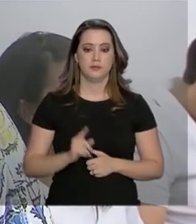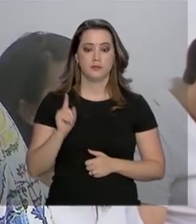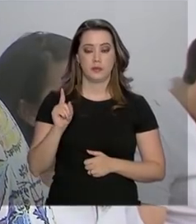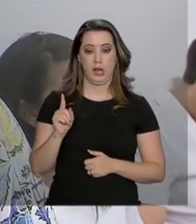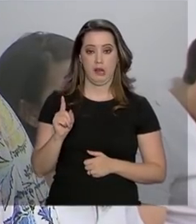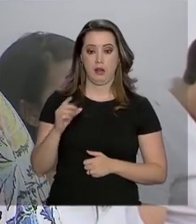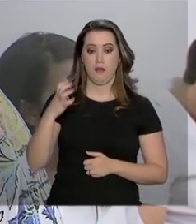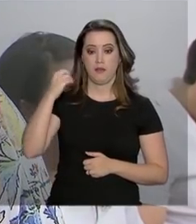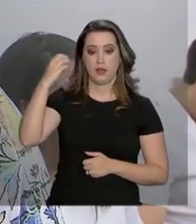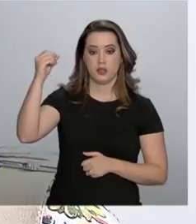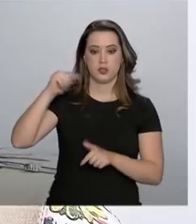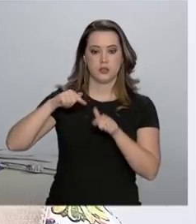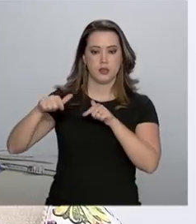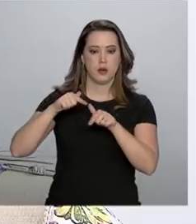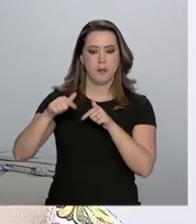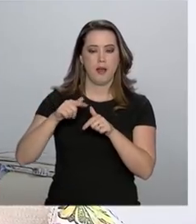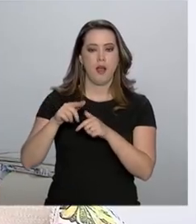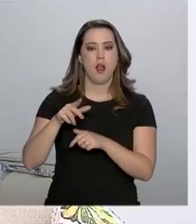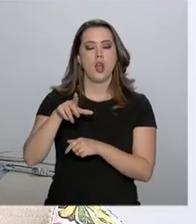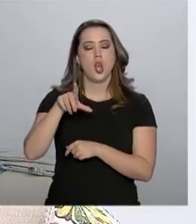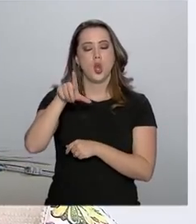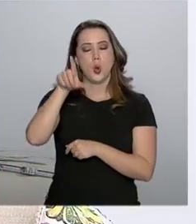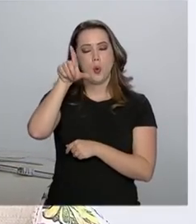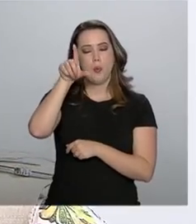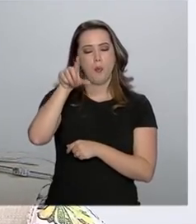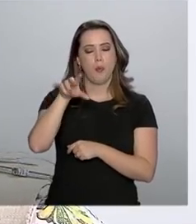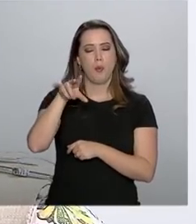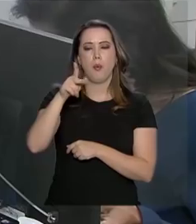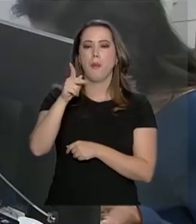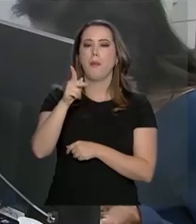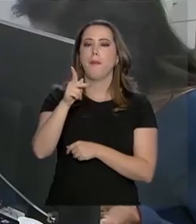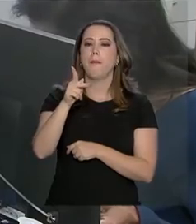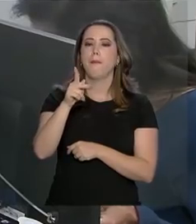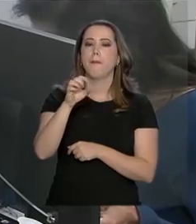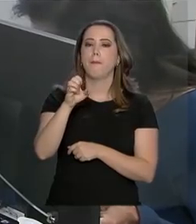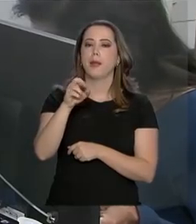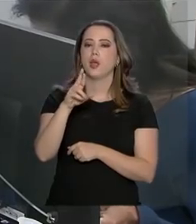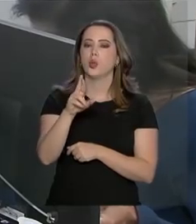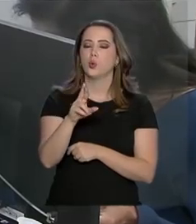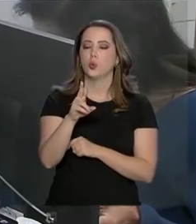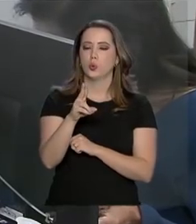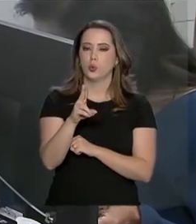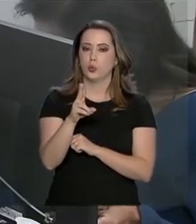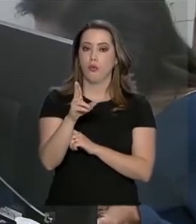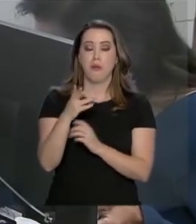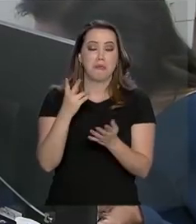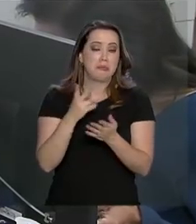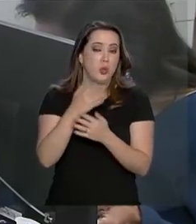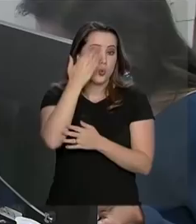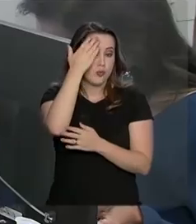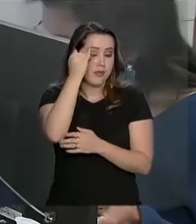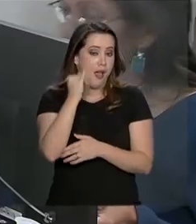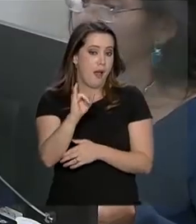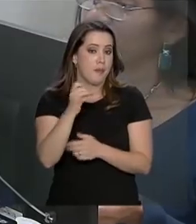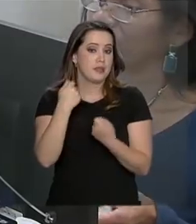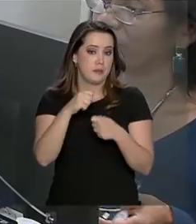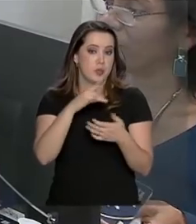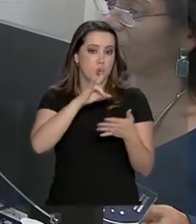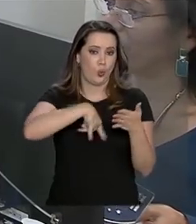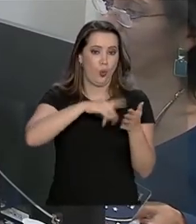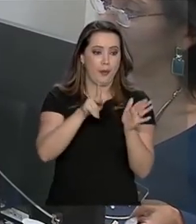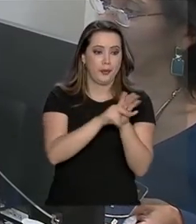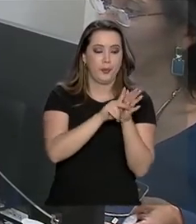Laura vai viajar a trabalho para o Peru na semana que vem, mesmo sem ter certeza da necessidade do